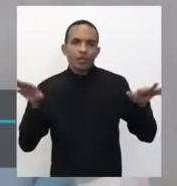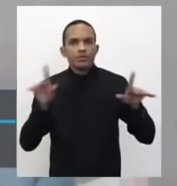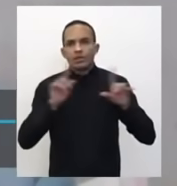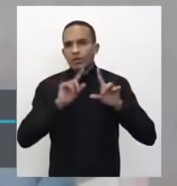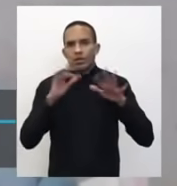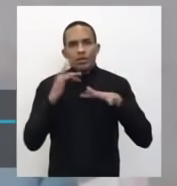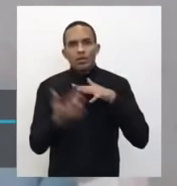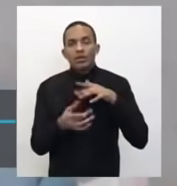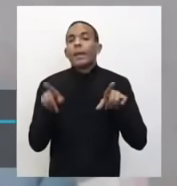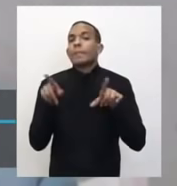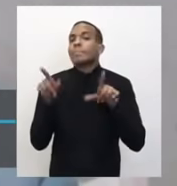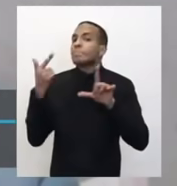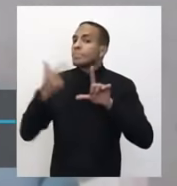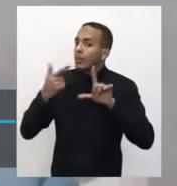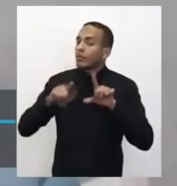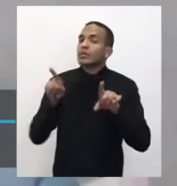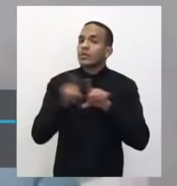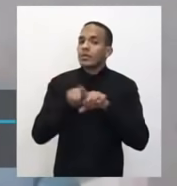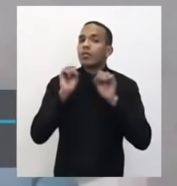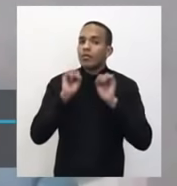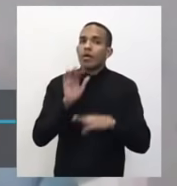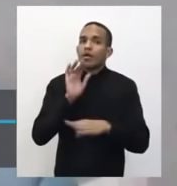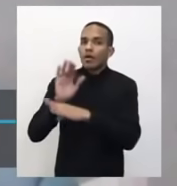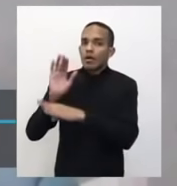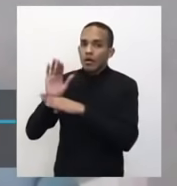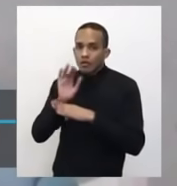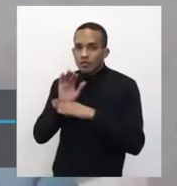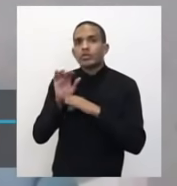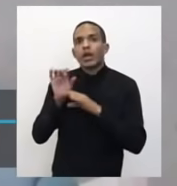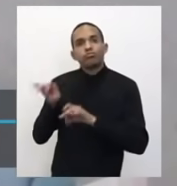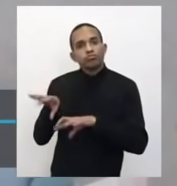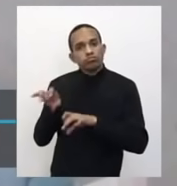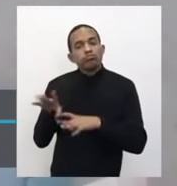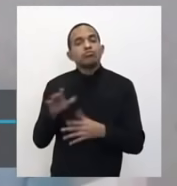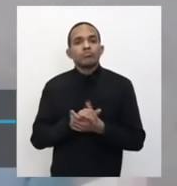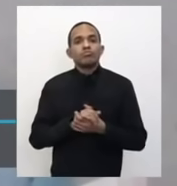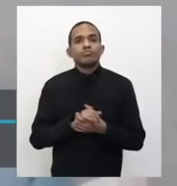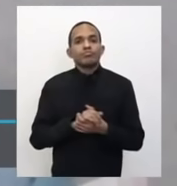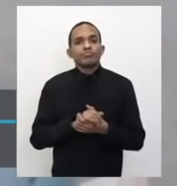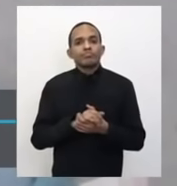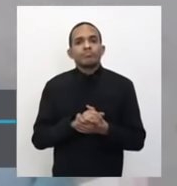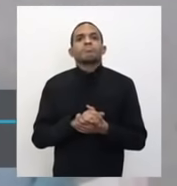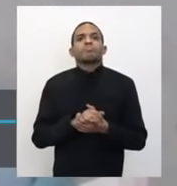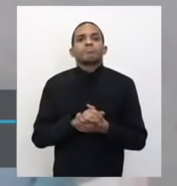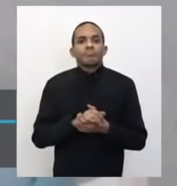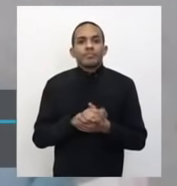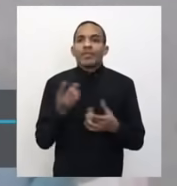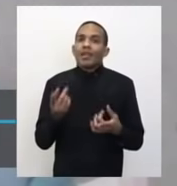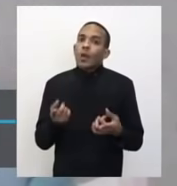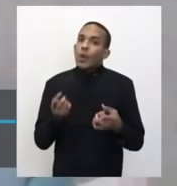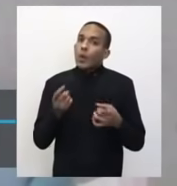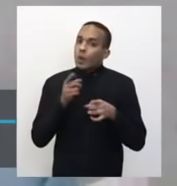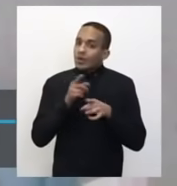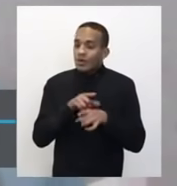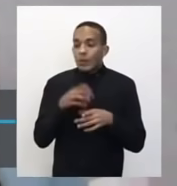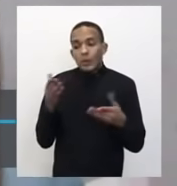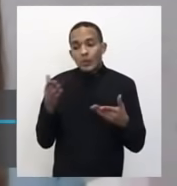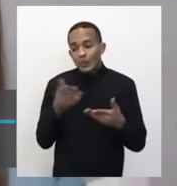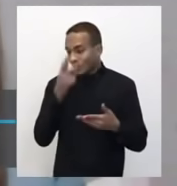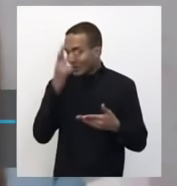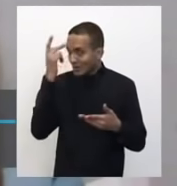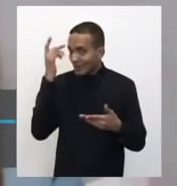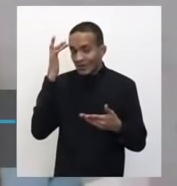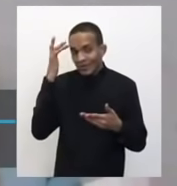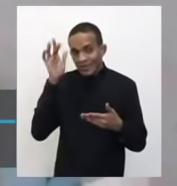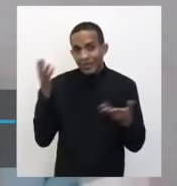redes. Memes também podem ser usados com fins educacionais. Então, esse é um grande engano que hoje estamos